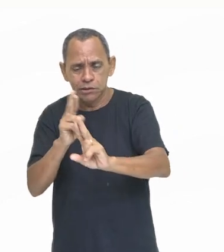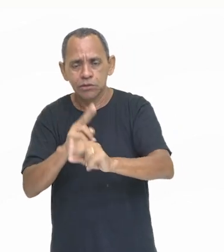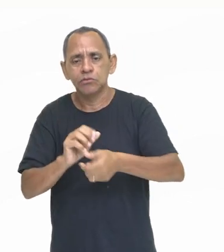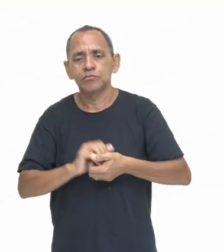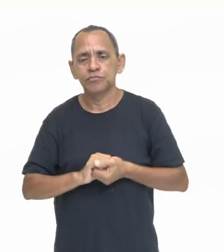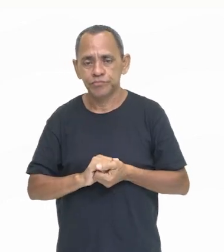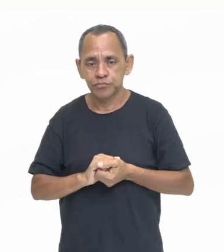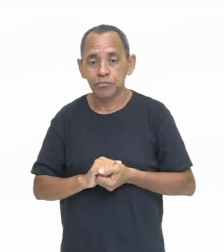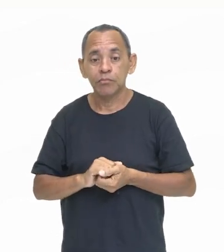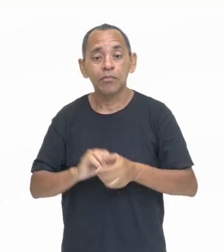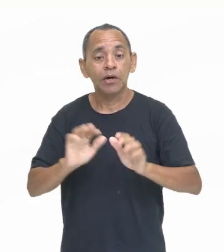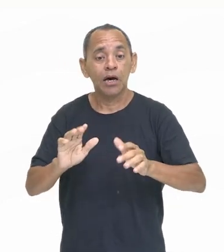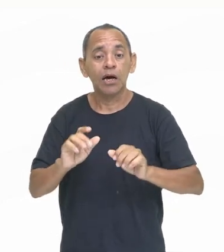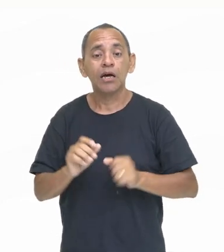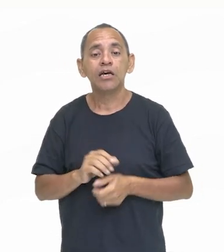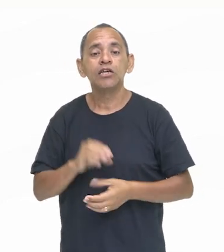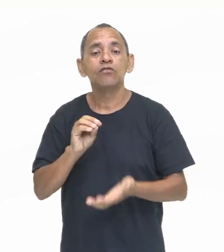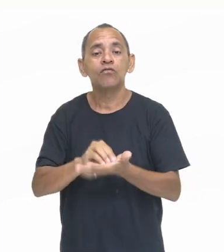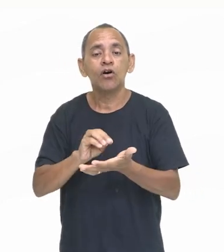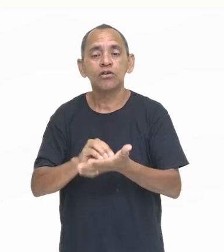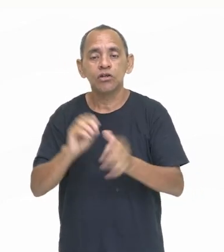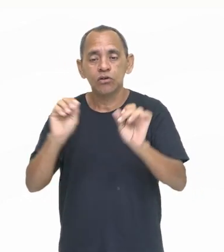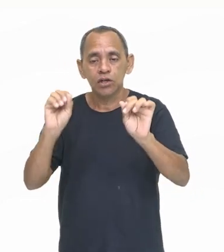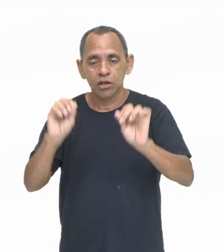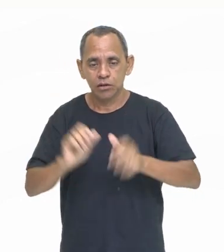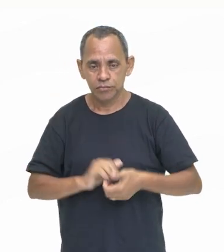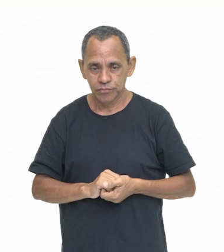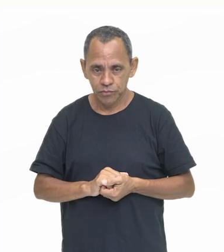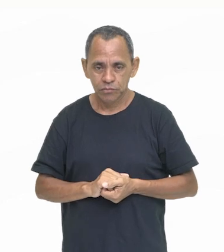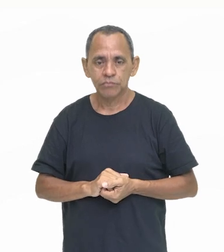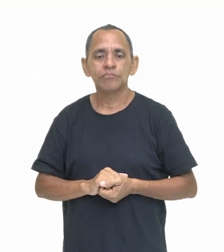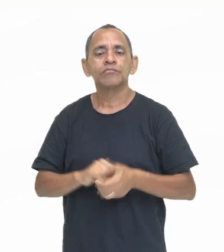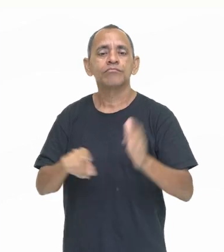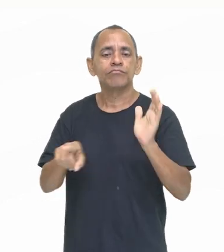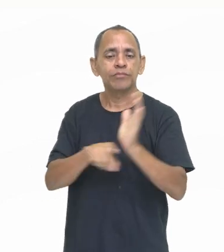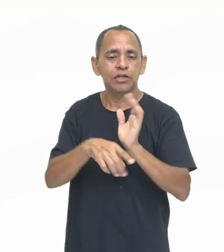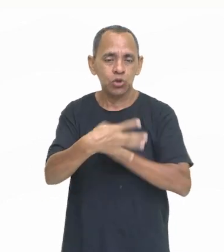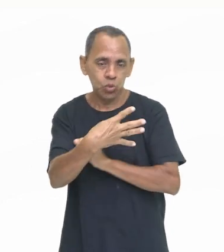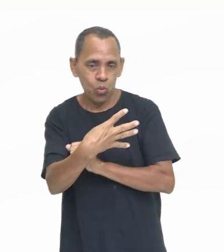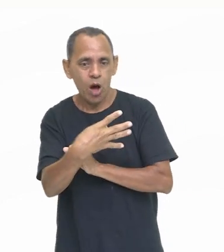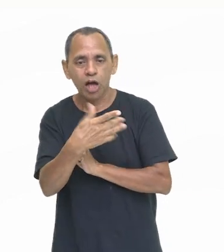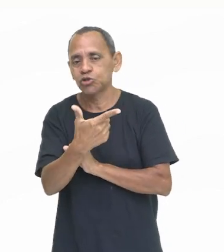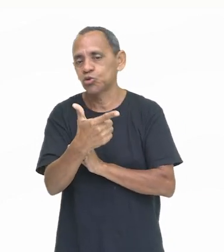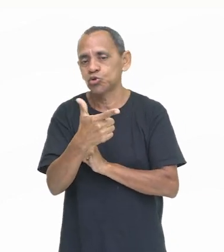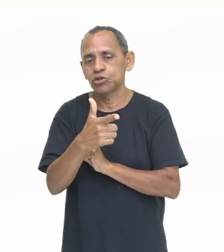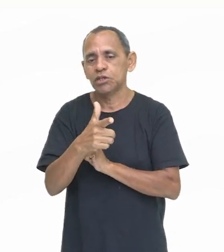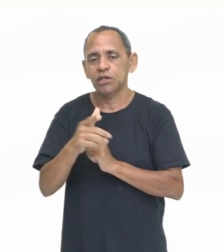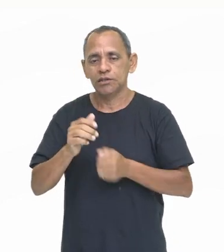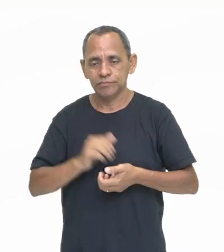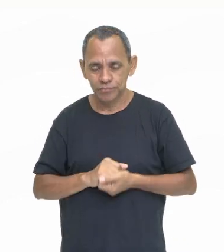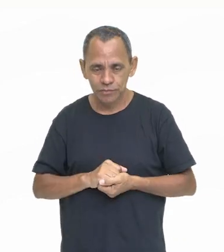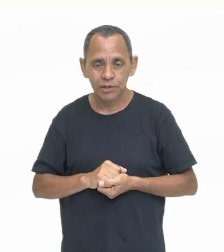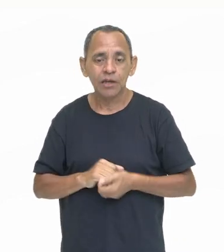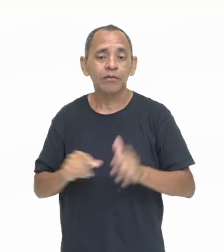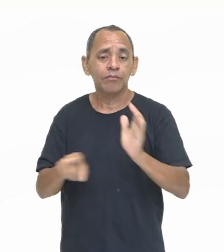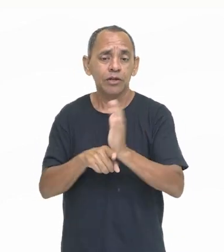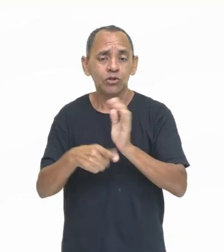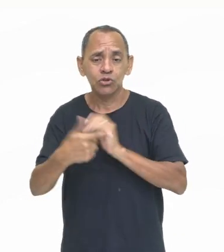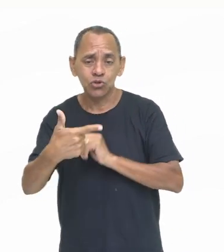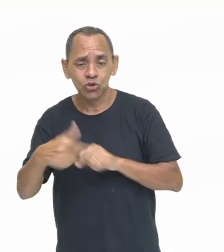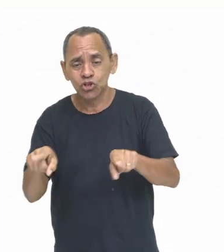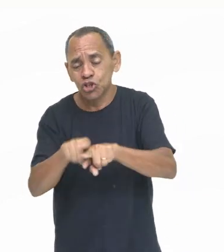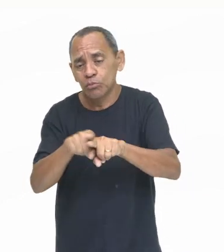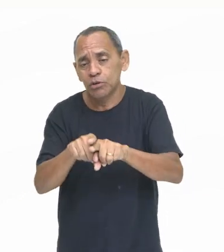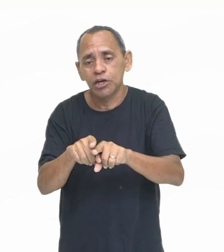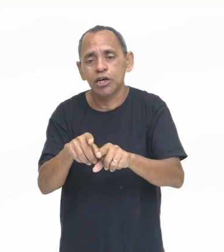conjunto B, mas está faltando aqui, ó, o menos 4 não possui, o menos 2 também não